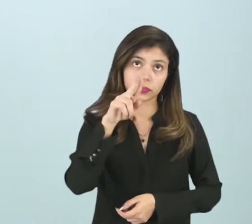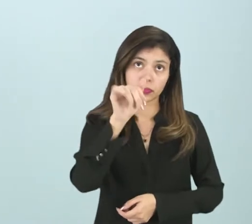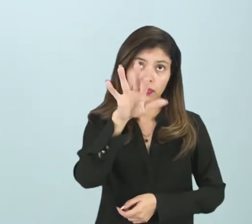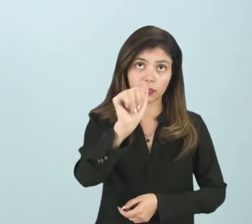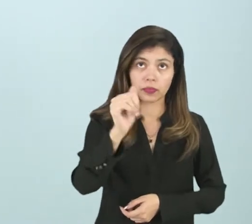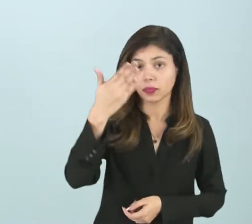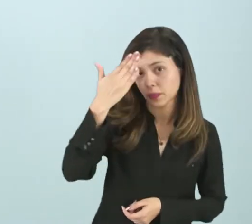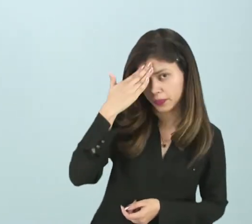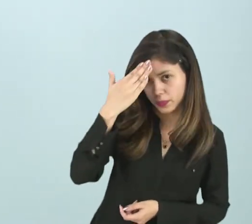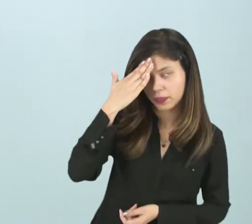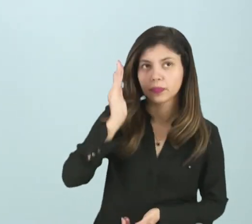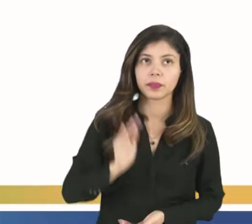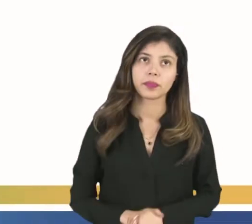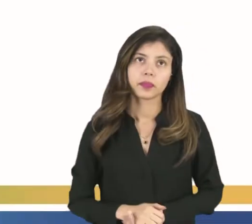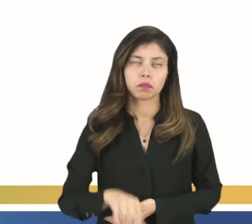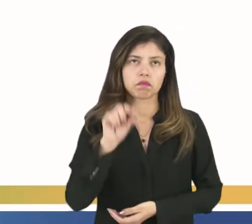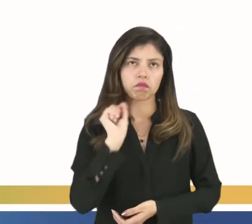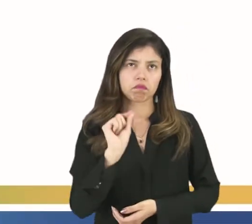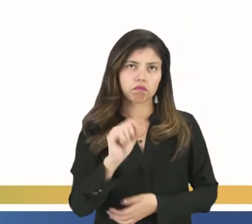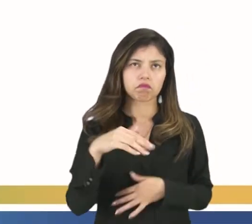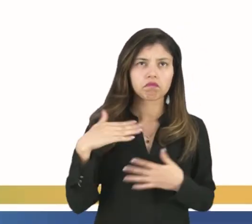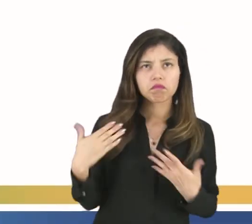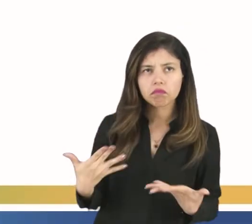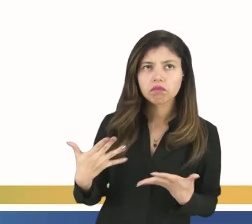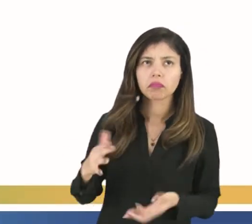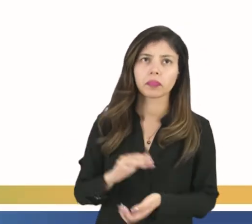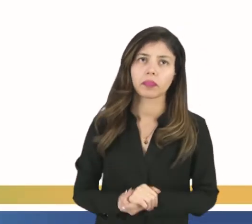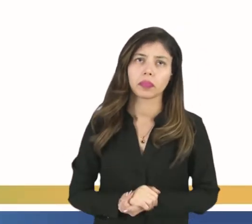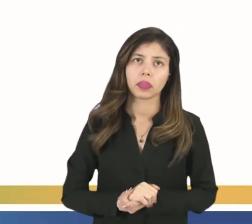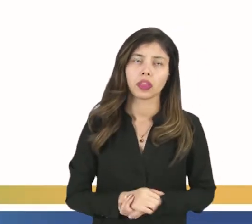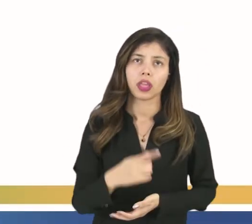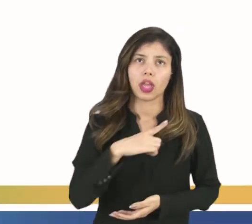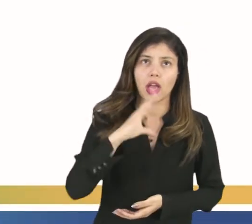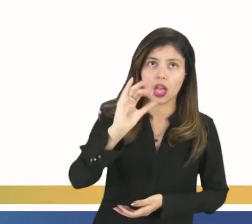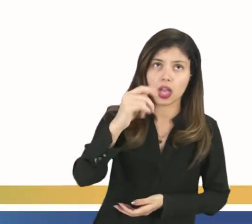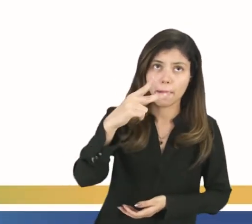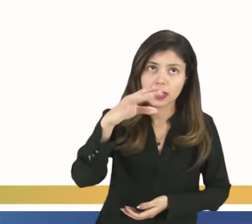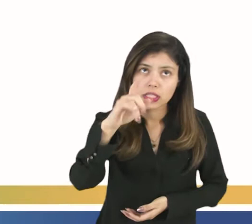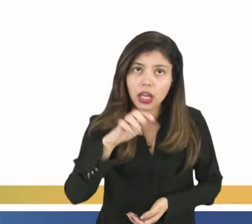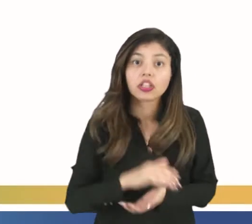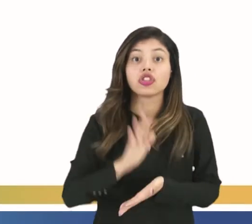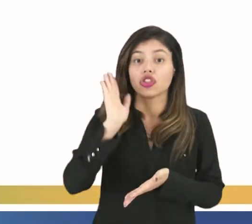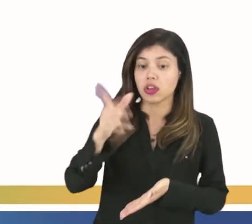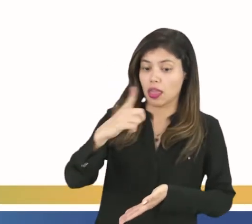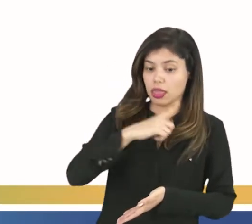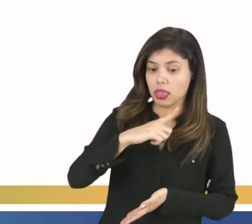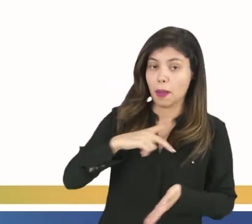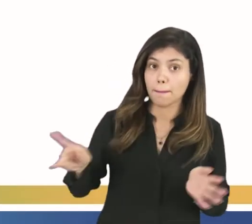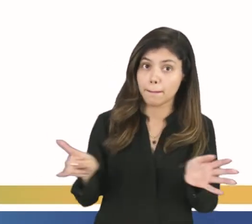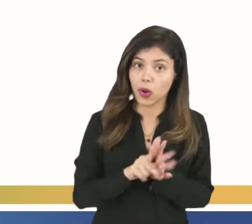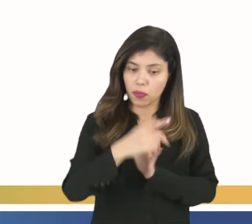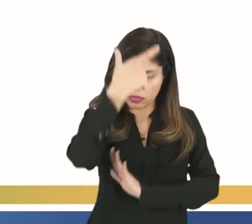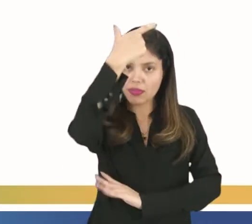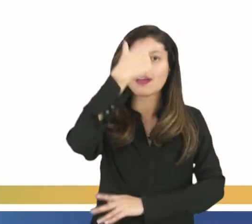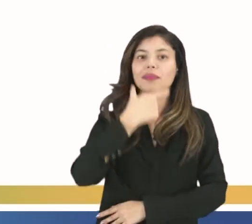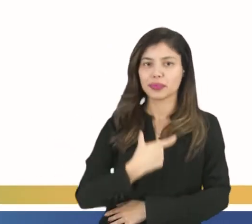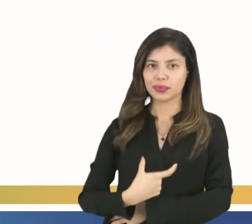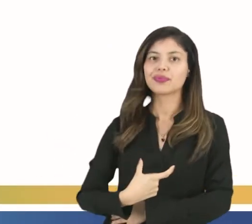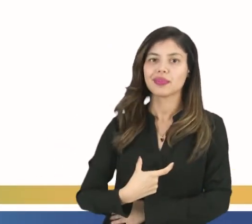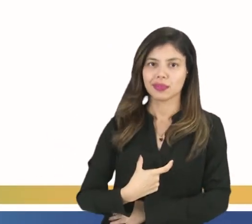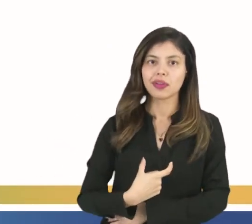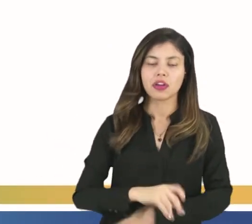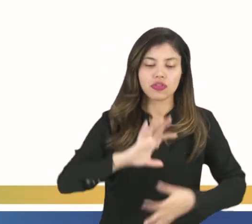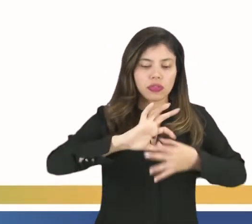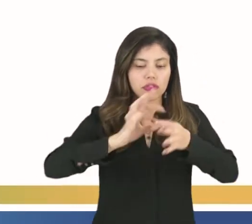puras do entendimento. O que são as formas puras do entendimento? É aquela capacidade que já nasceu comigo de contextualizar